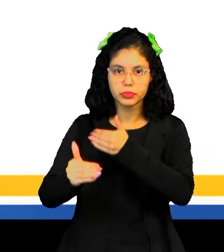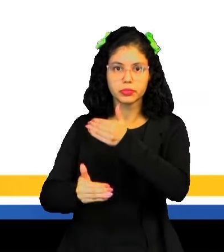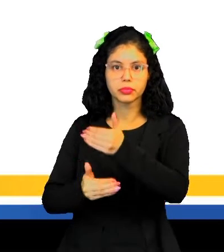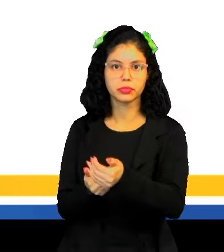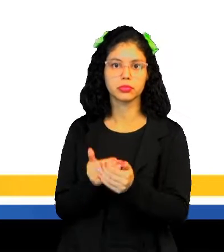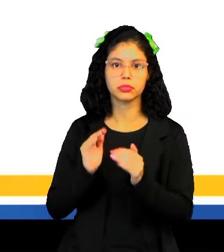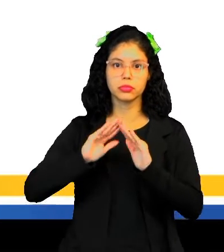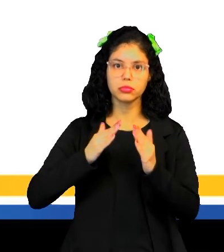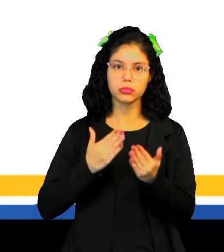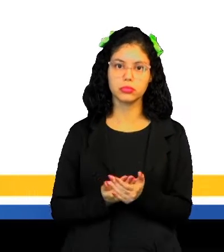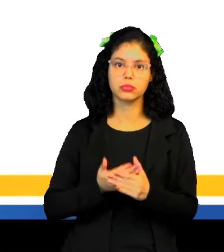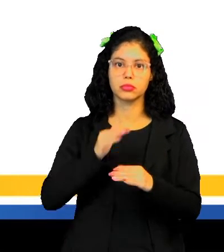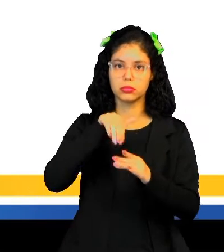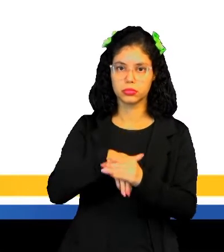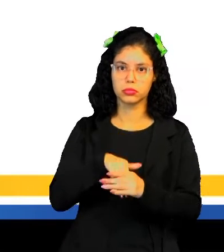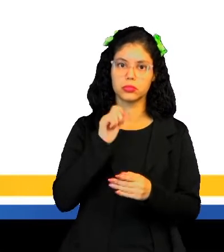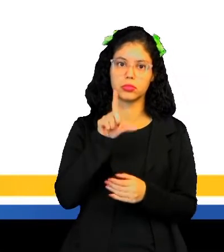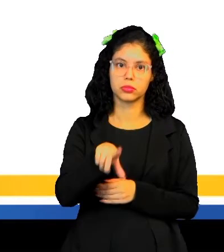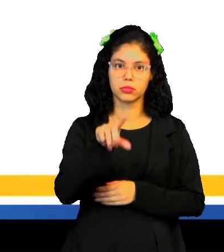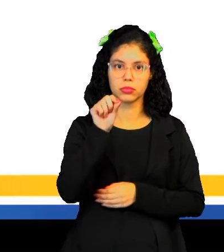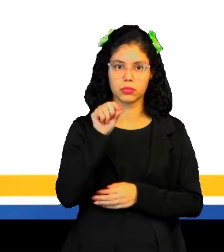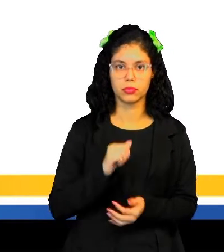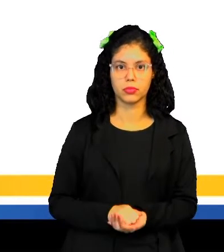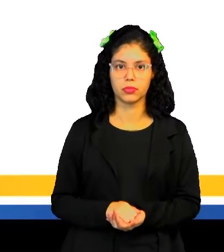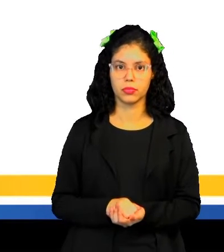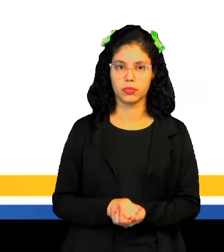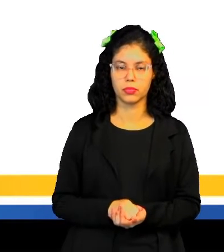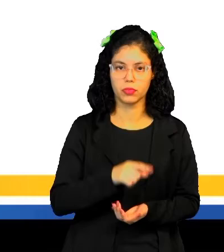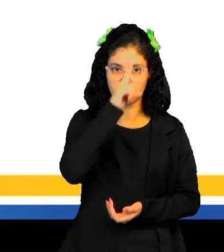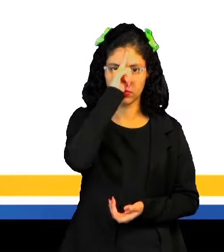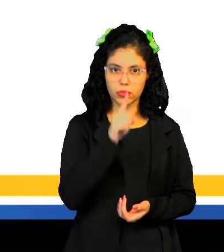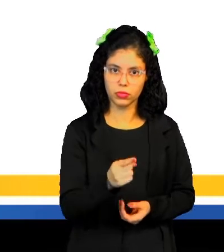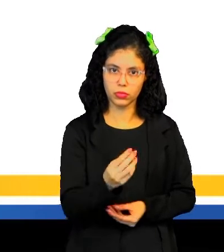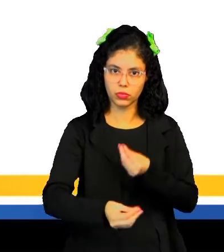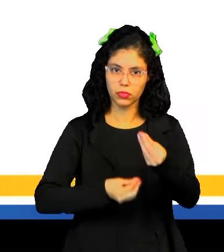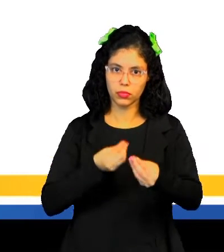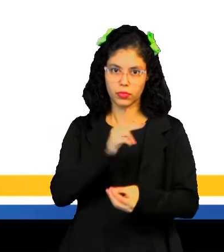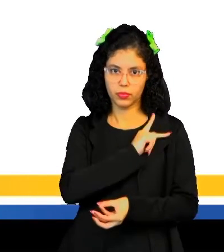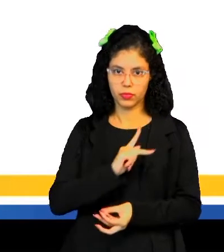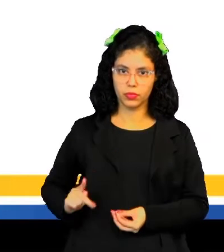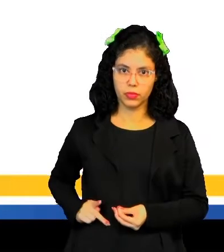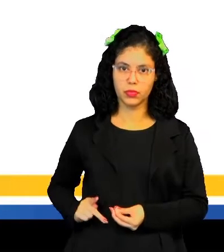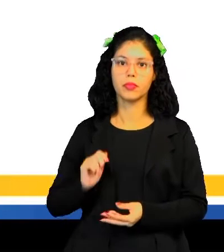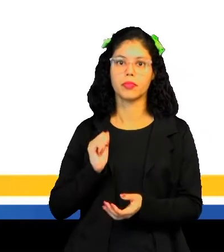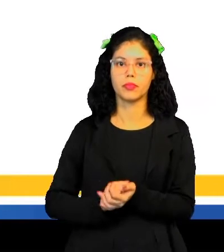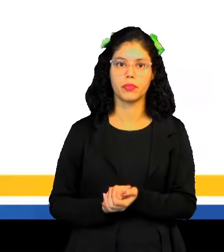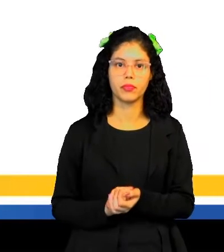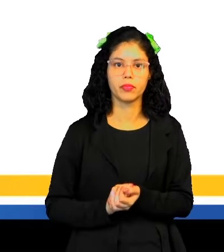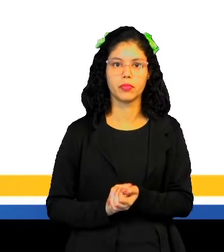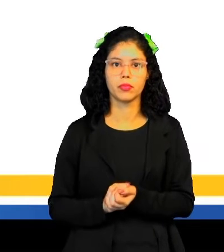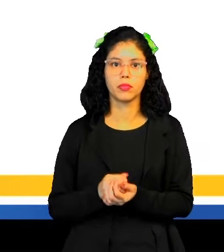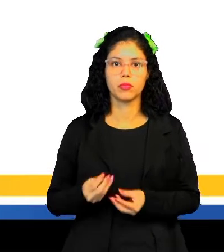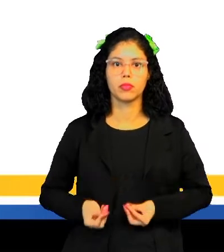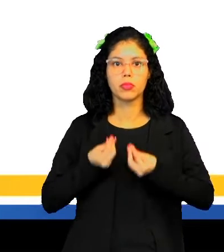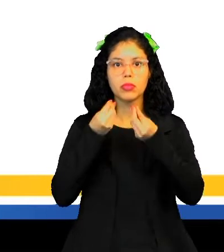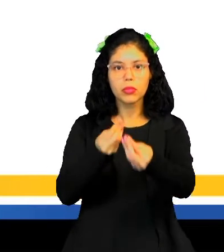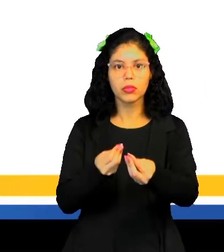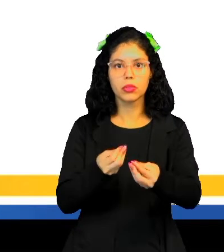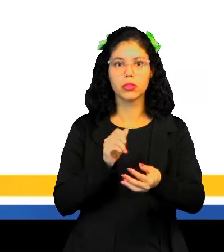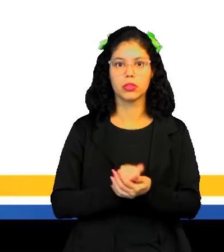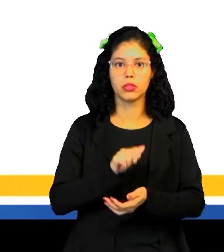o colégio eleitoral que escolheu o general Ernesto Geisel como novo presidente da República, né, Ulisses Guimarães lançou